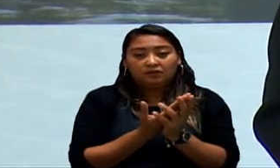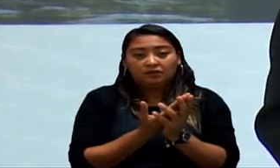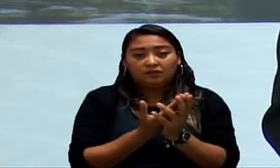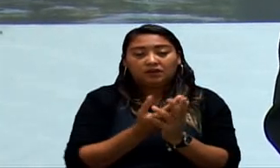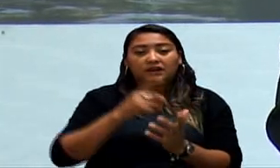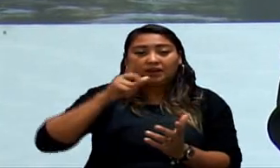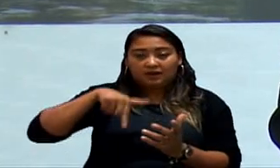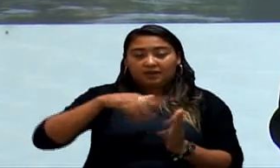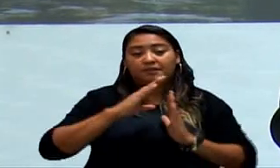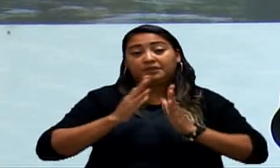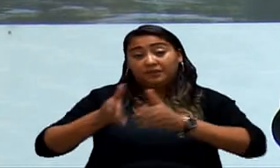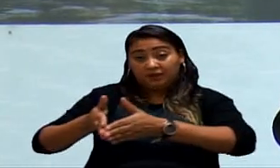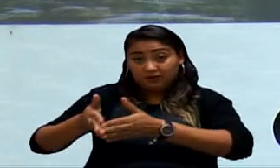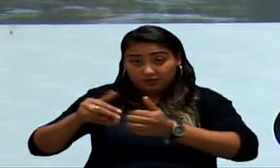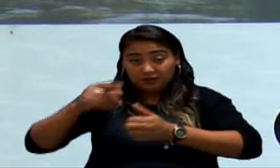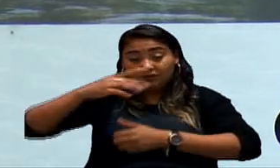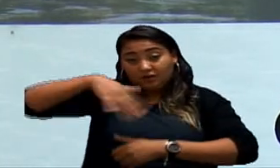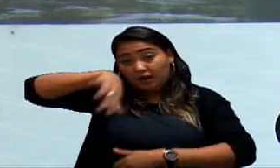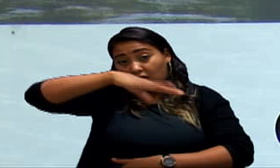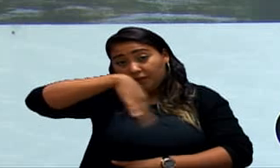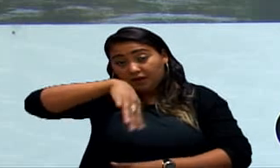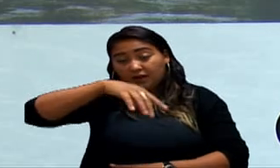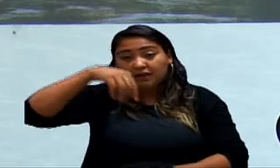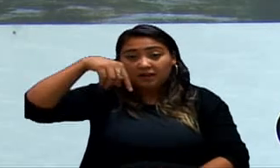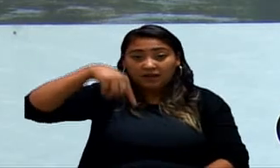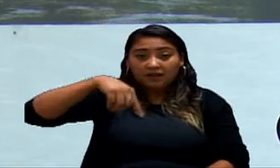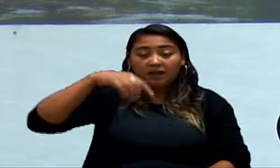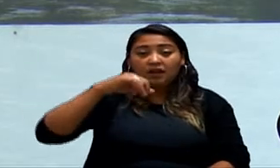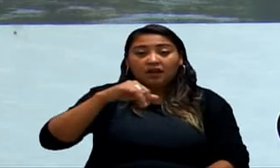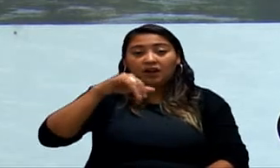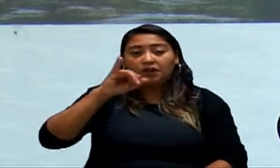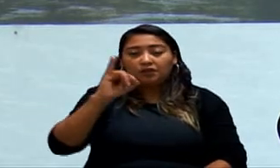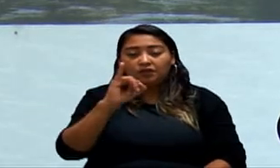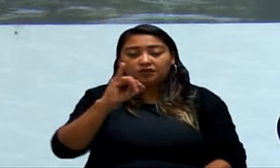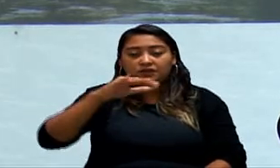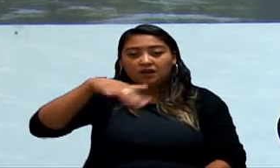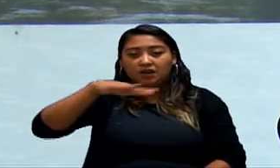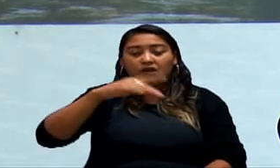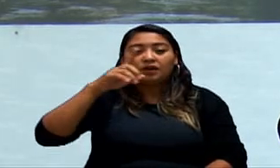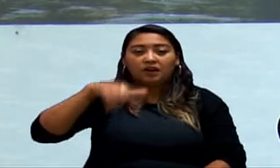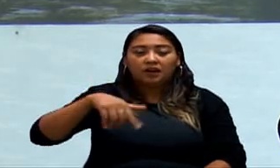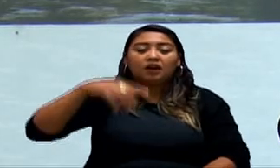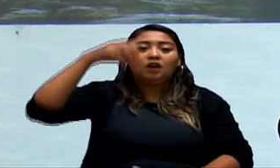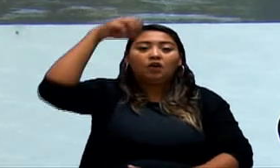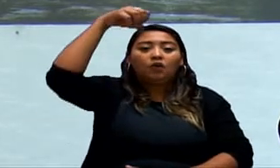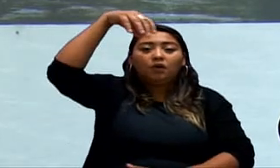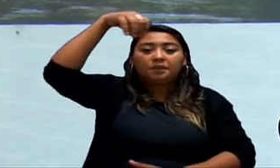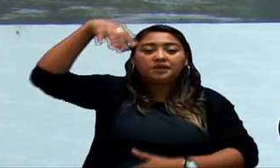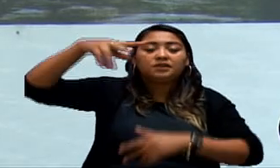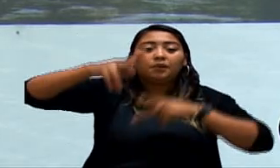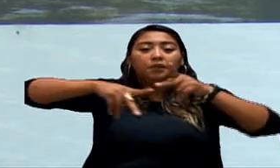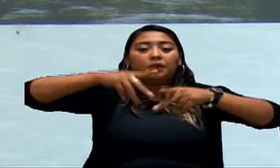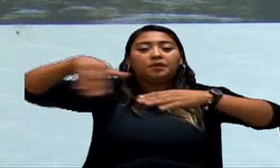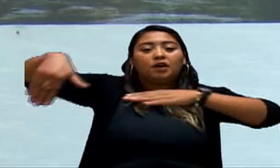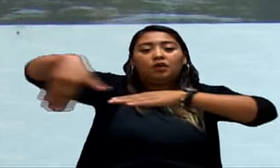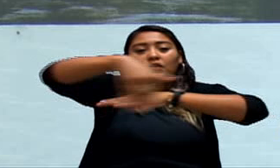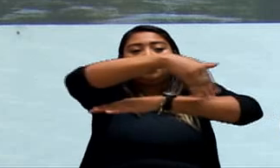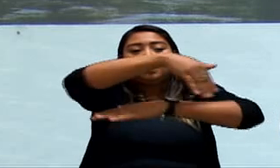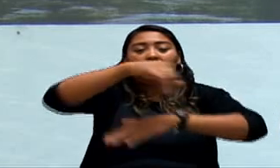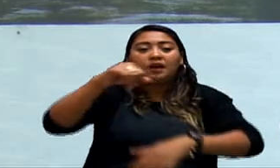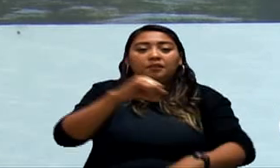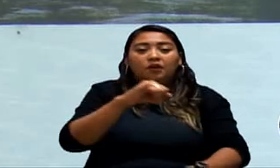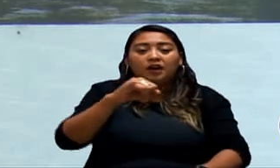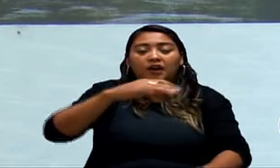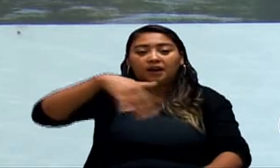que é uma solicitação lá da nossa comunidade, aqui da Zona Industrial, que é a implantação da iluminação pública na Avenida Iporanga, na